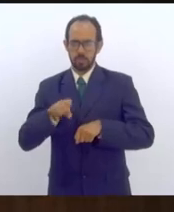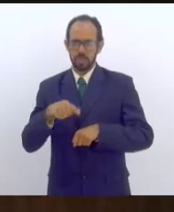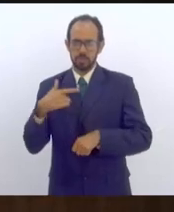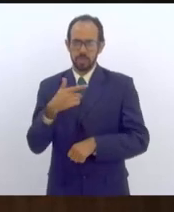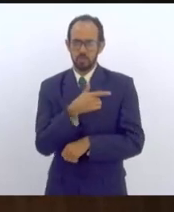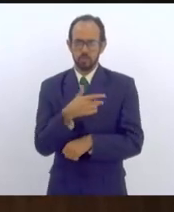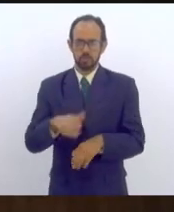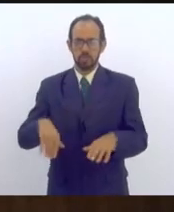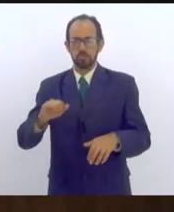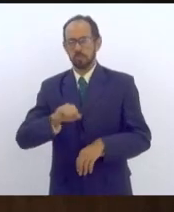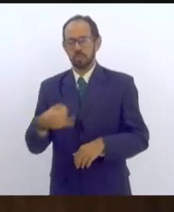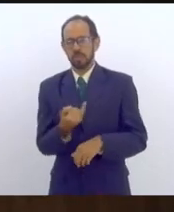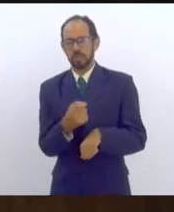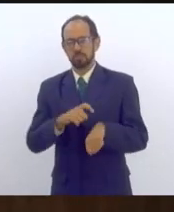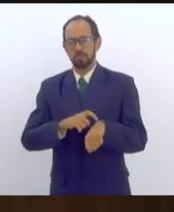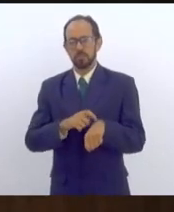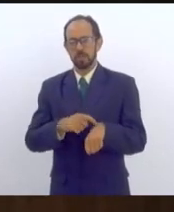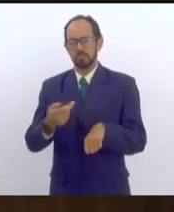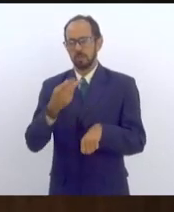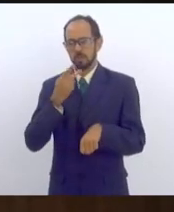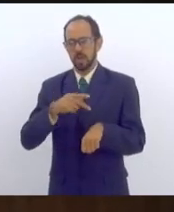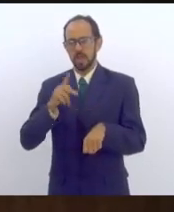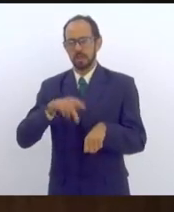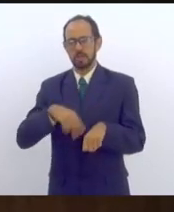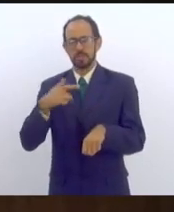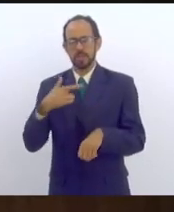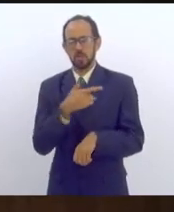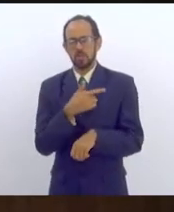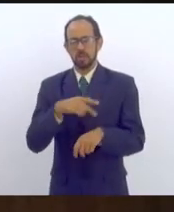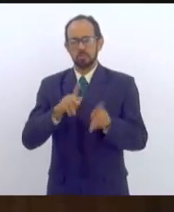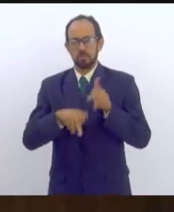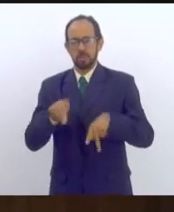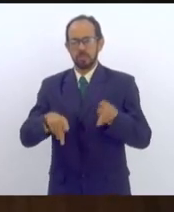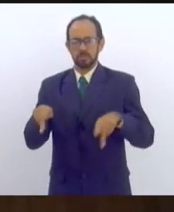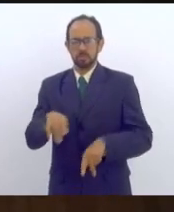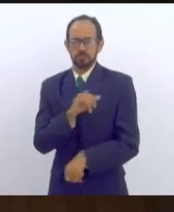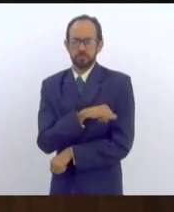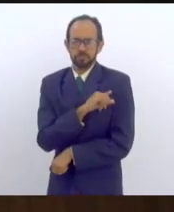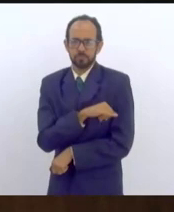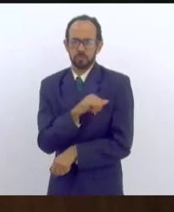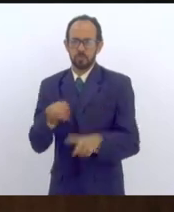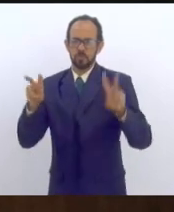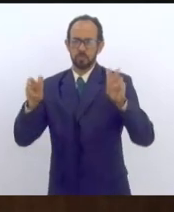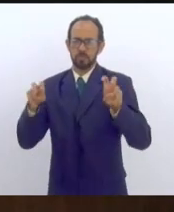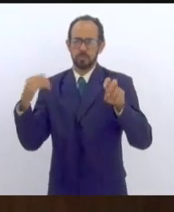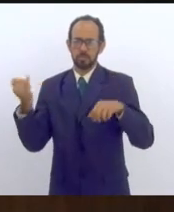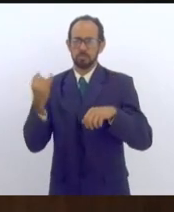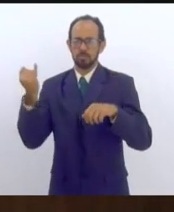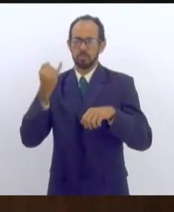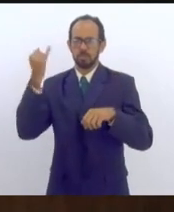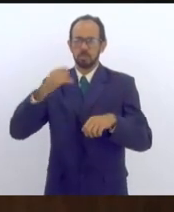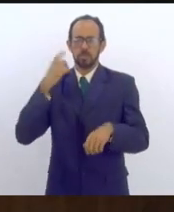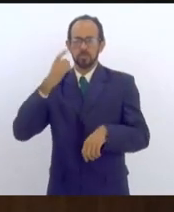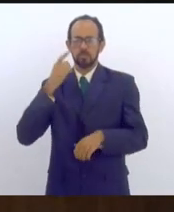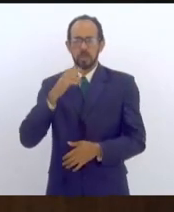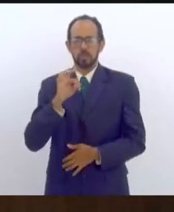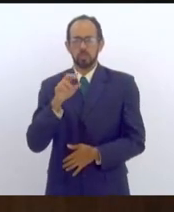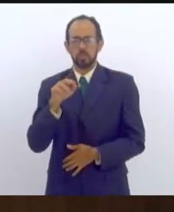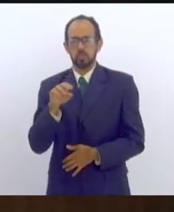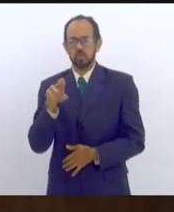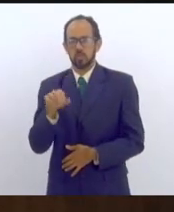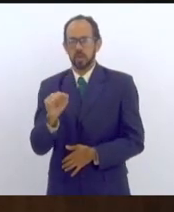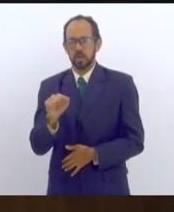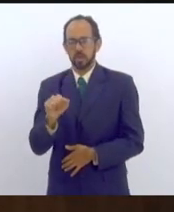tema, entrar na saúde da população do estado do Rio de Janeiro, num tema relevante, meu querido deputado Tutuca. Eu acabei de